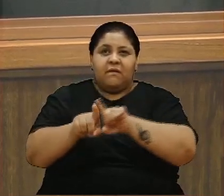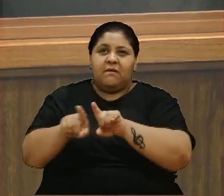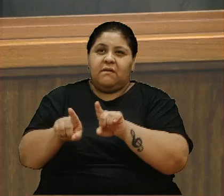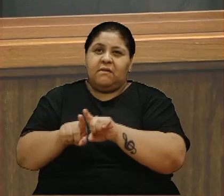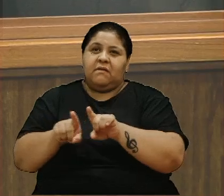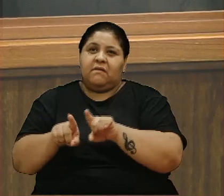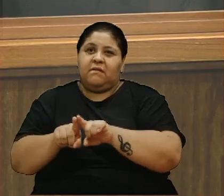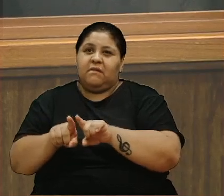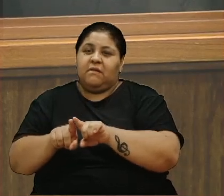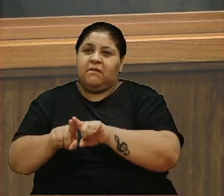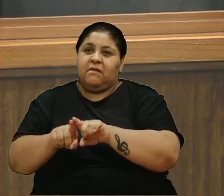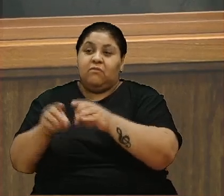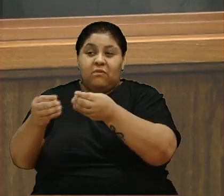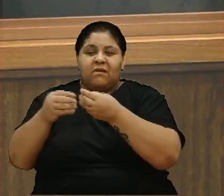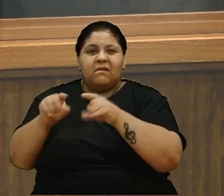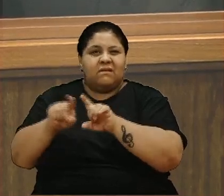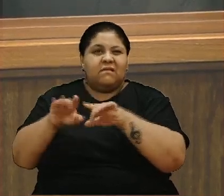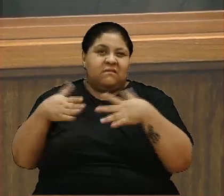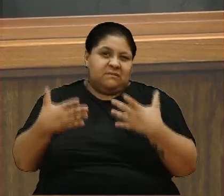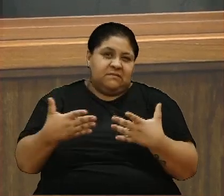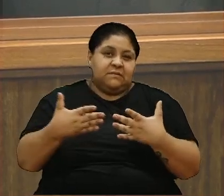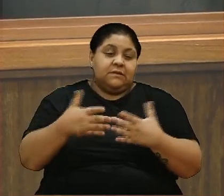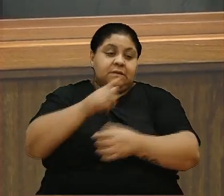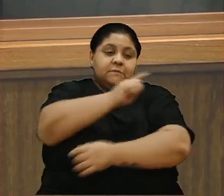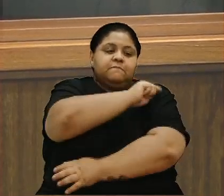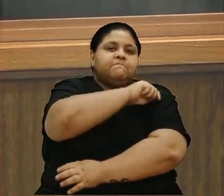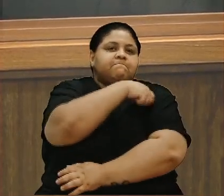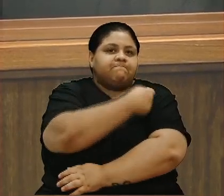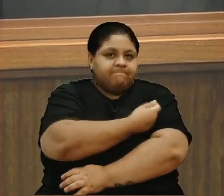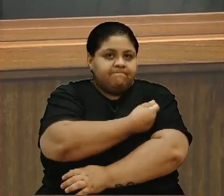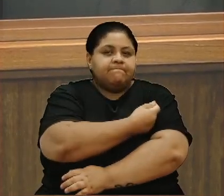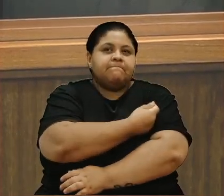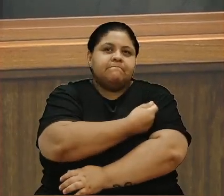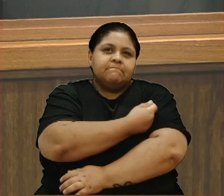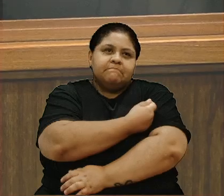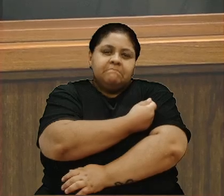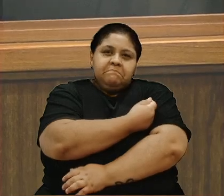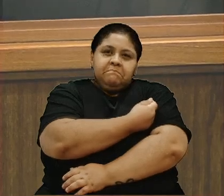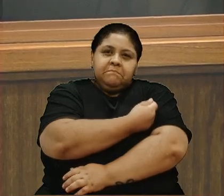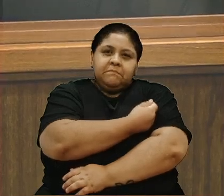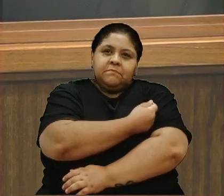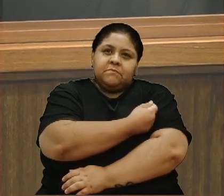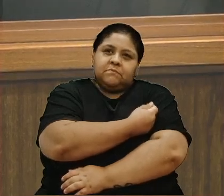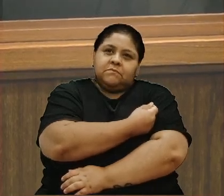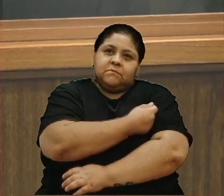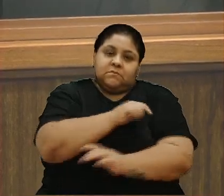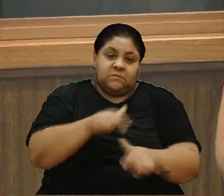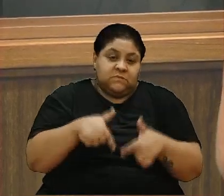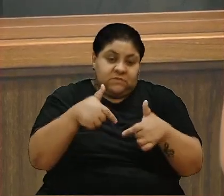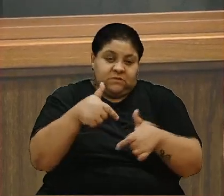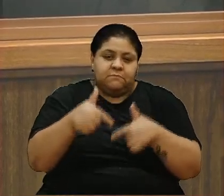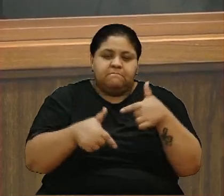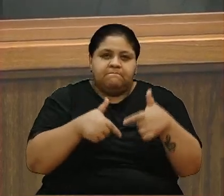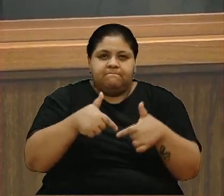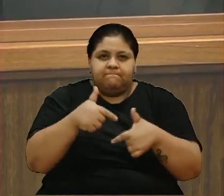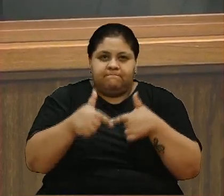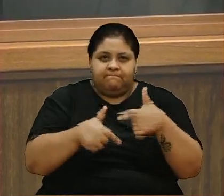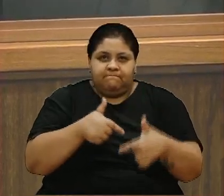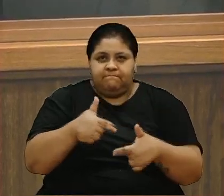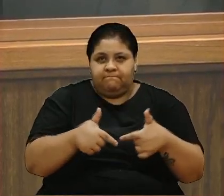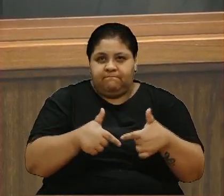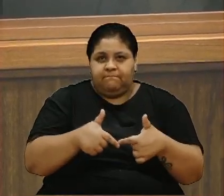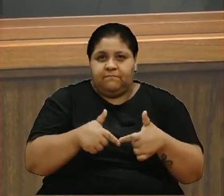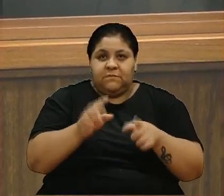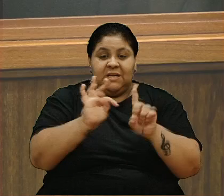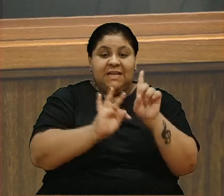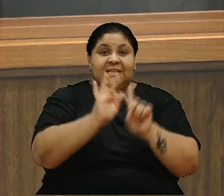o recebimento e tal. Então, está sendo fiscalizado pelo ações trabalhistas, né, a